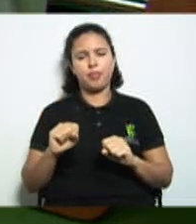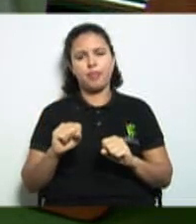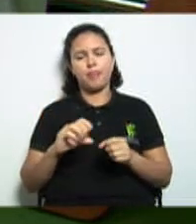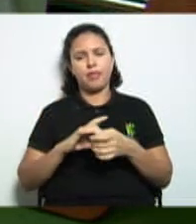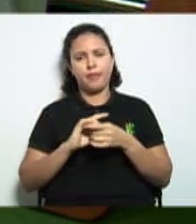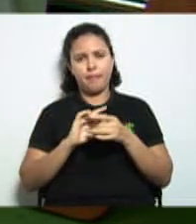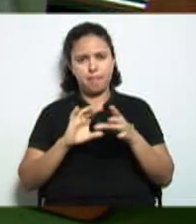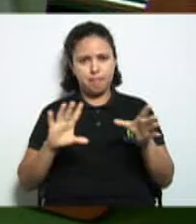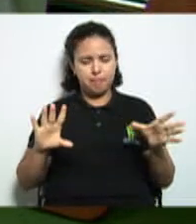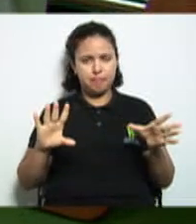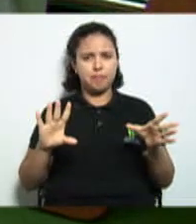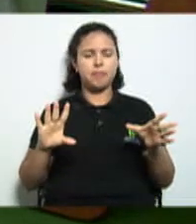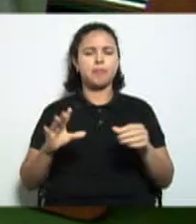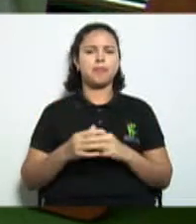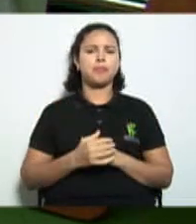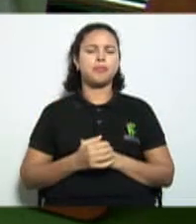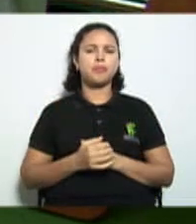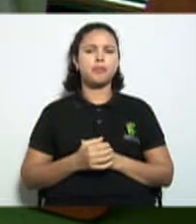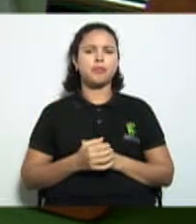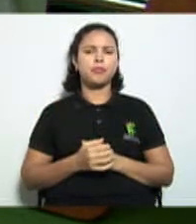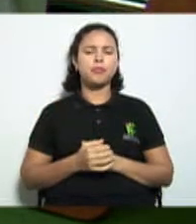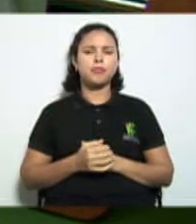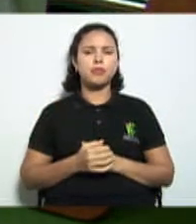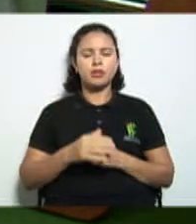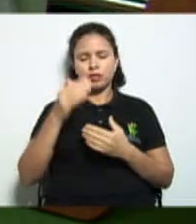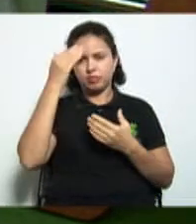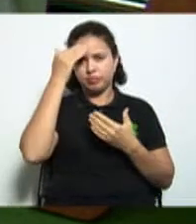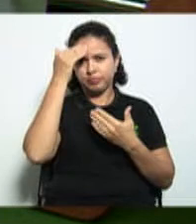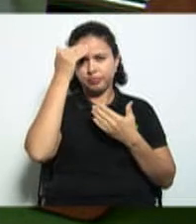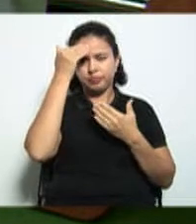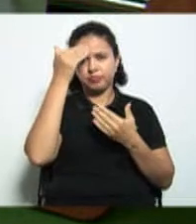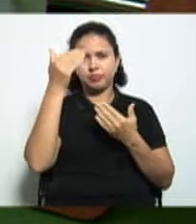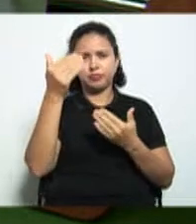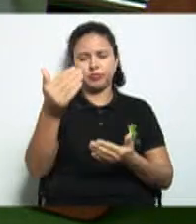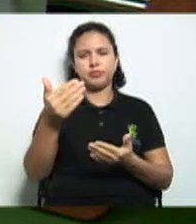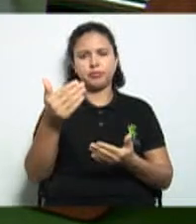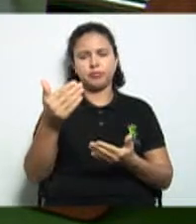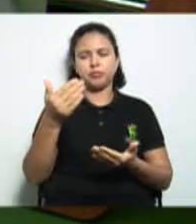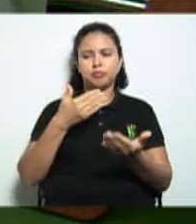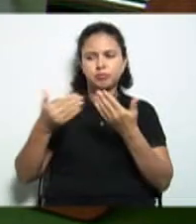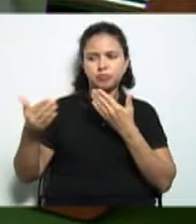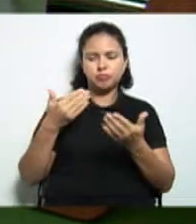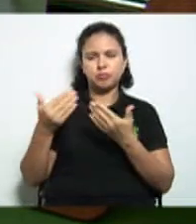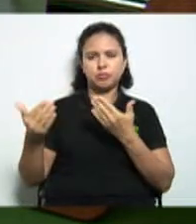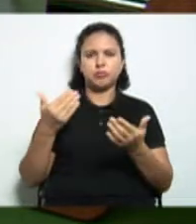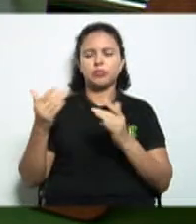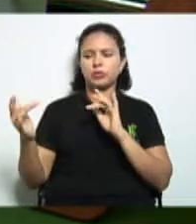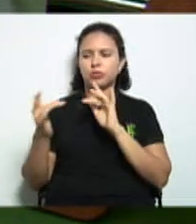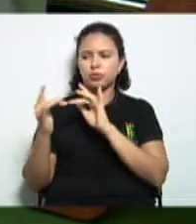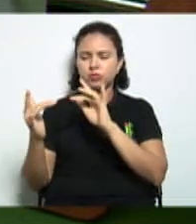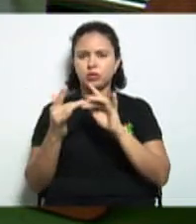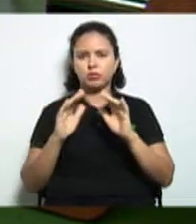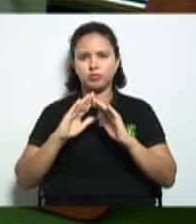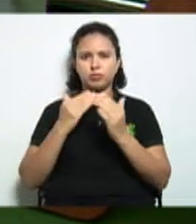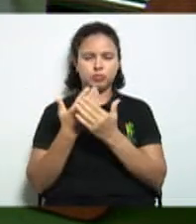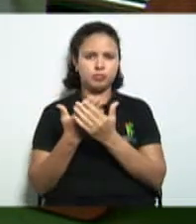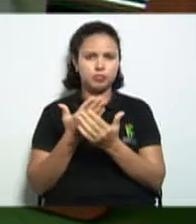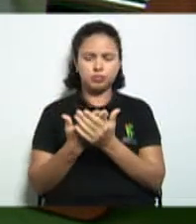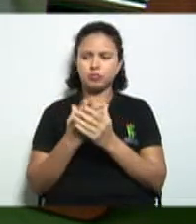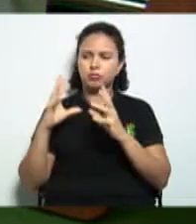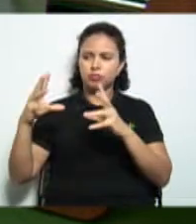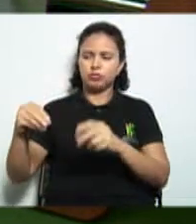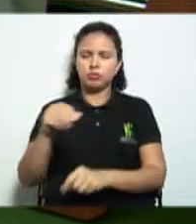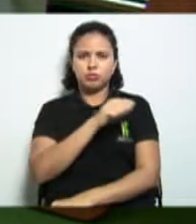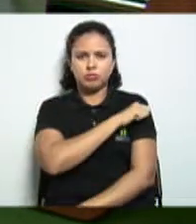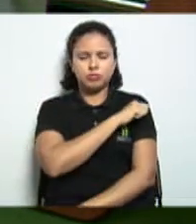para essas participações. Agradecemos a interação de todas as escolas e todos os